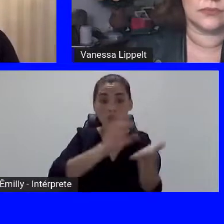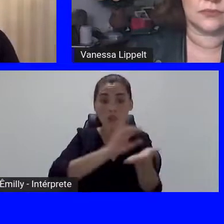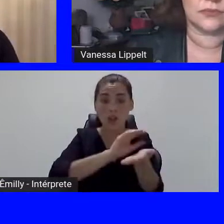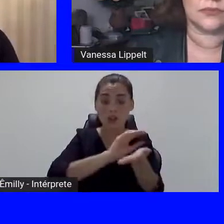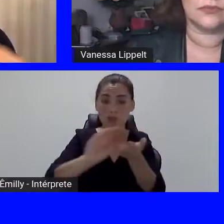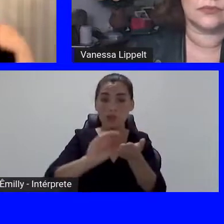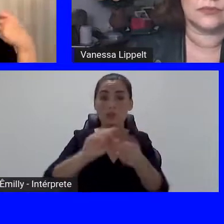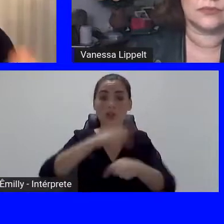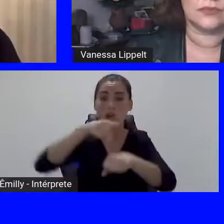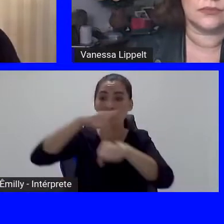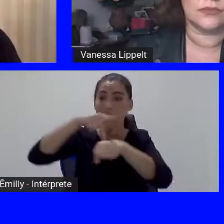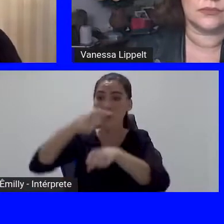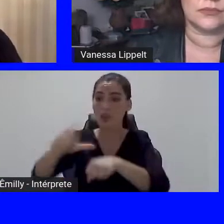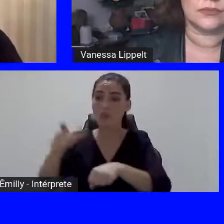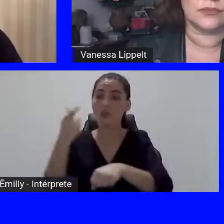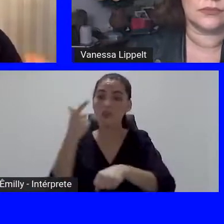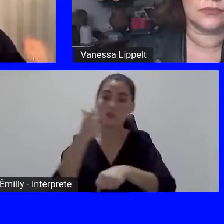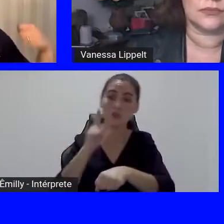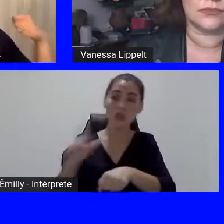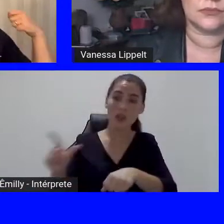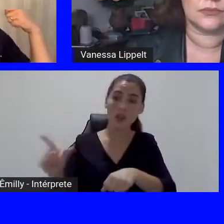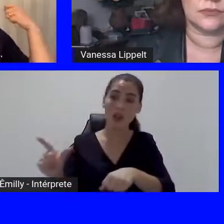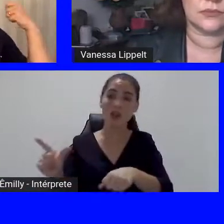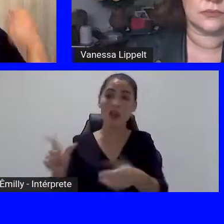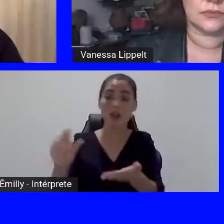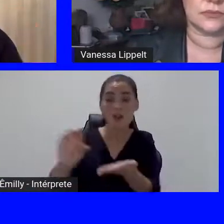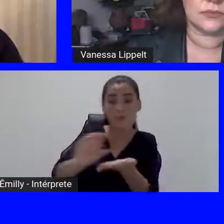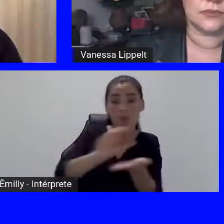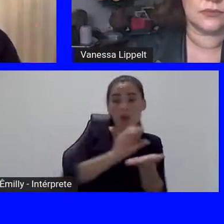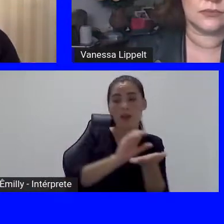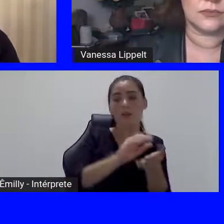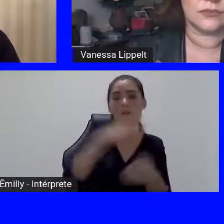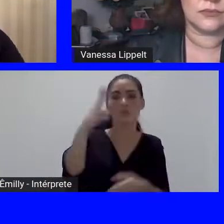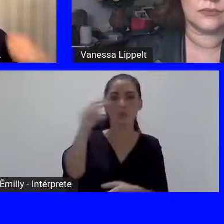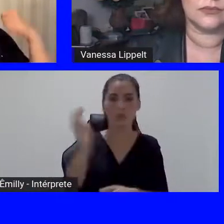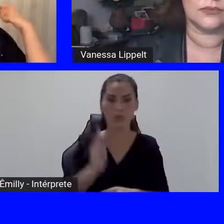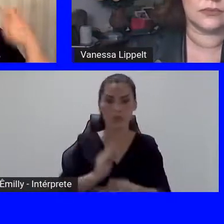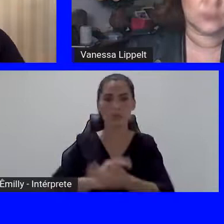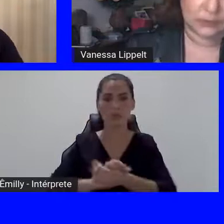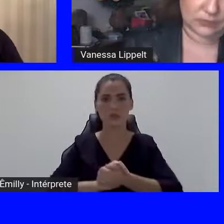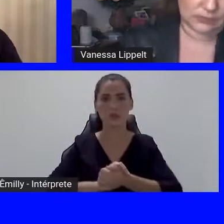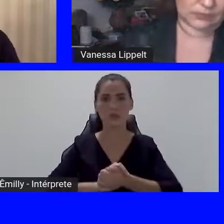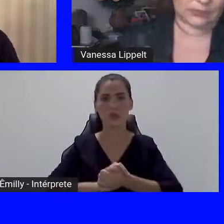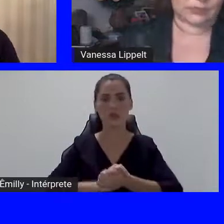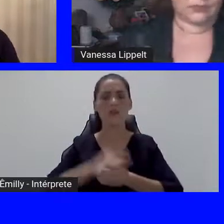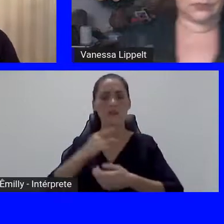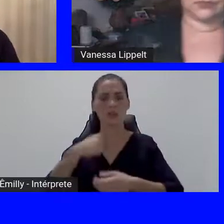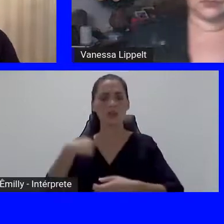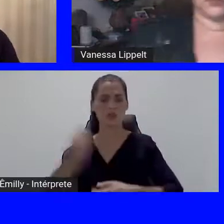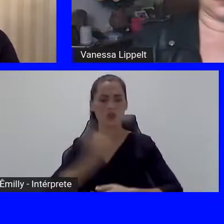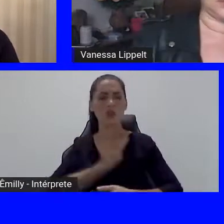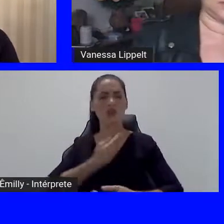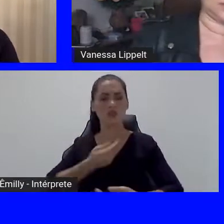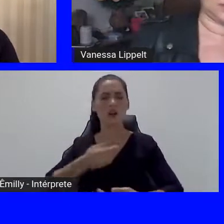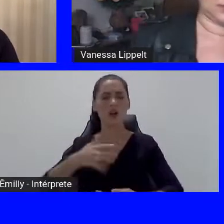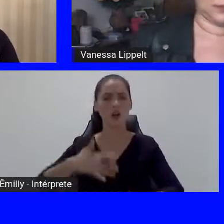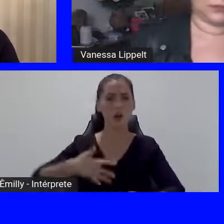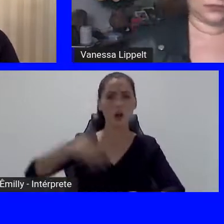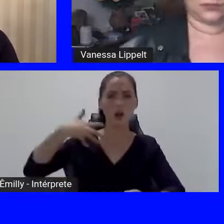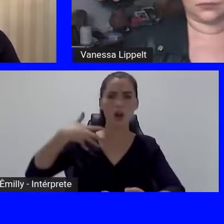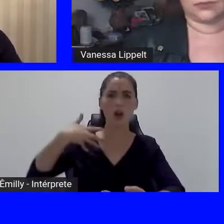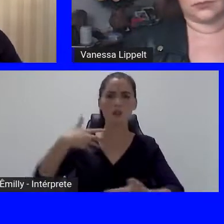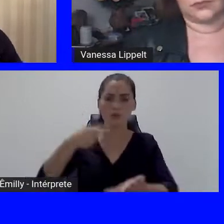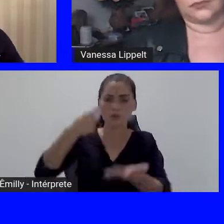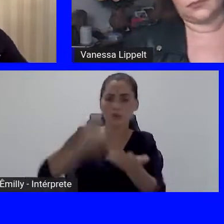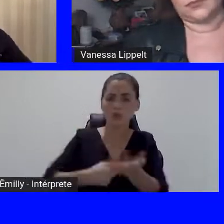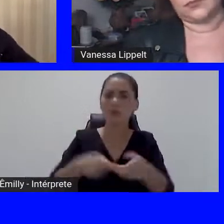no Brasil. Nós temos que dizer que não somos caloteiros, que nós honramos compromissos, que garantimos a segurança jurídica e